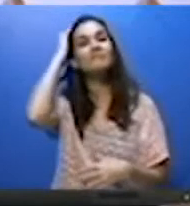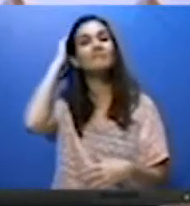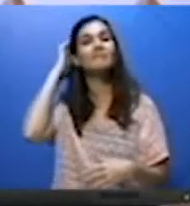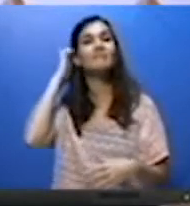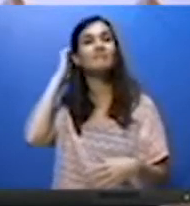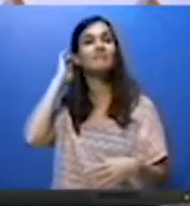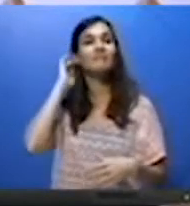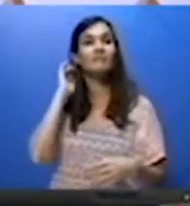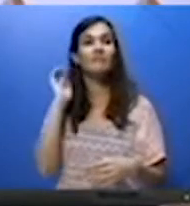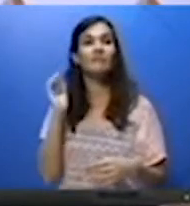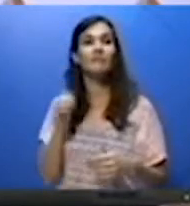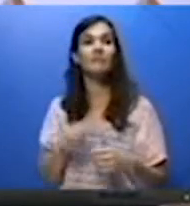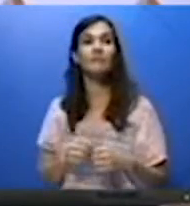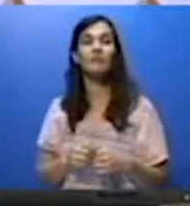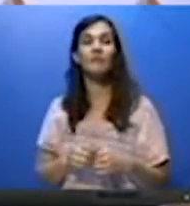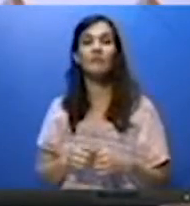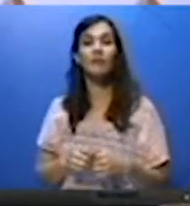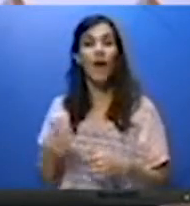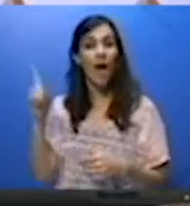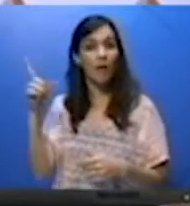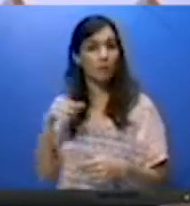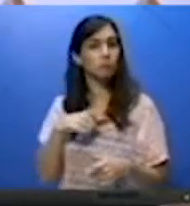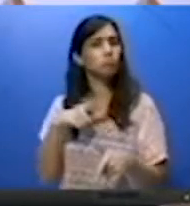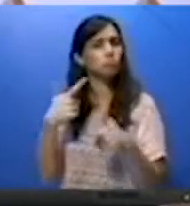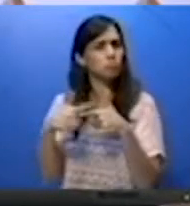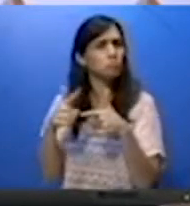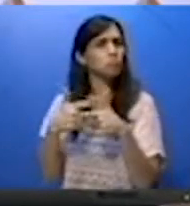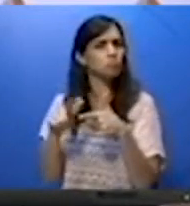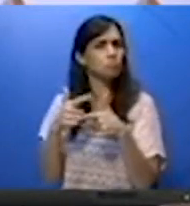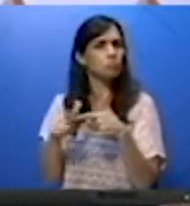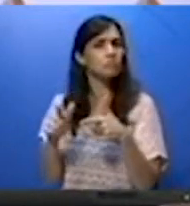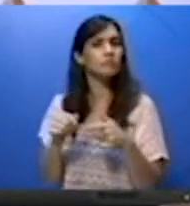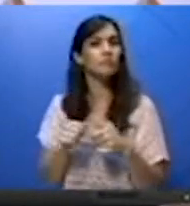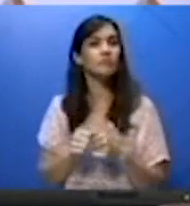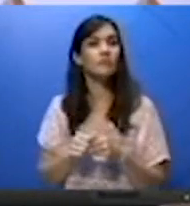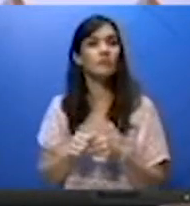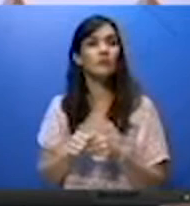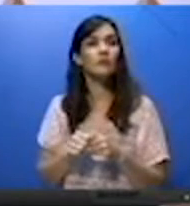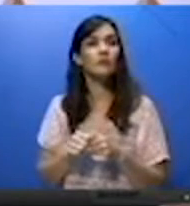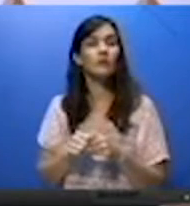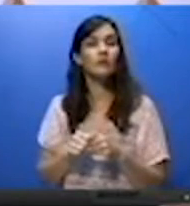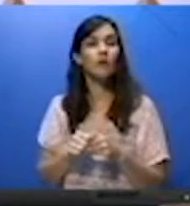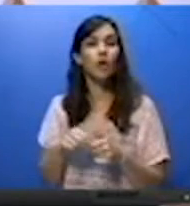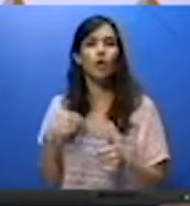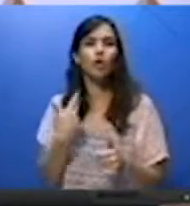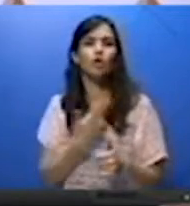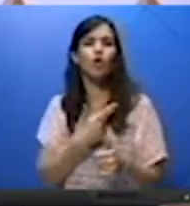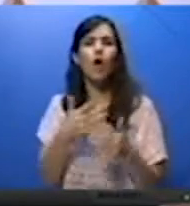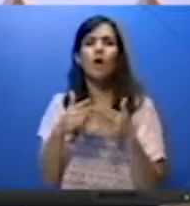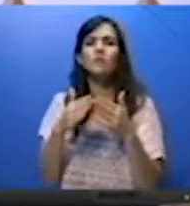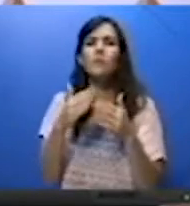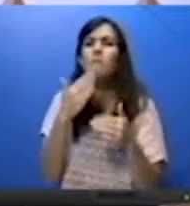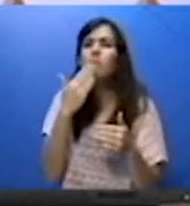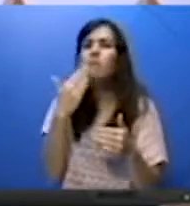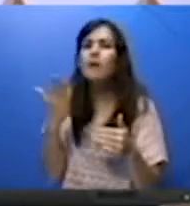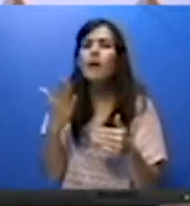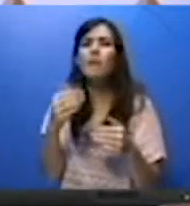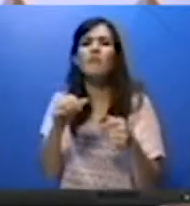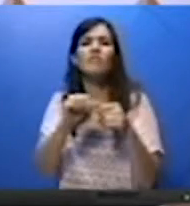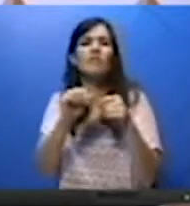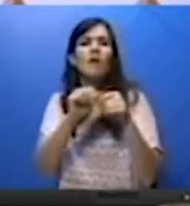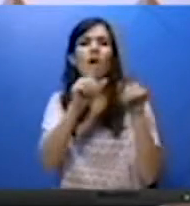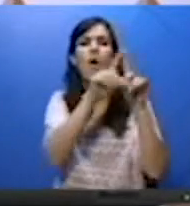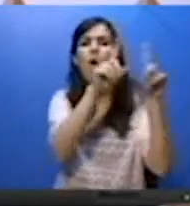e aqui eu tenho uma situação-problema tá que a gente faz a gente pede para vocês usarem o